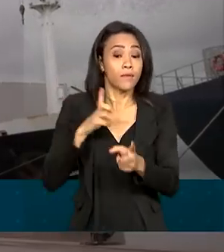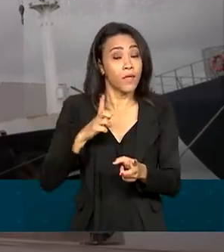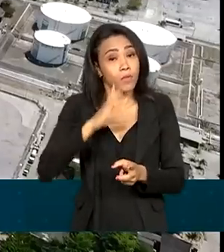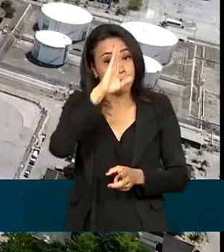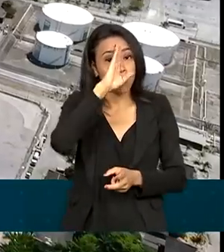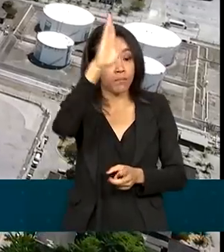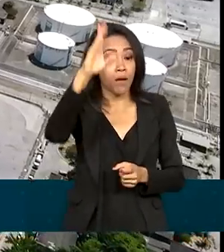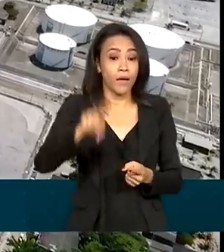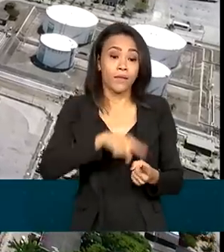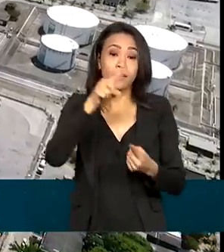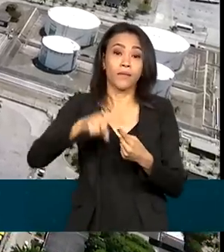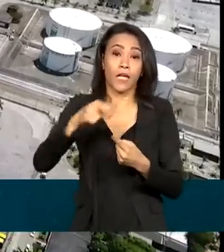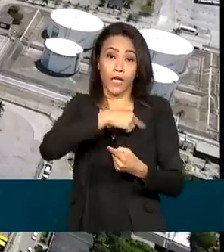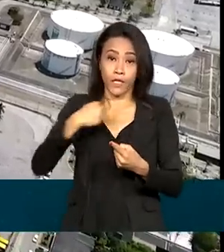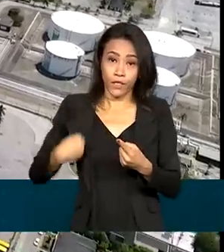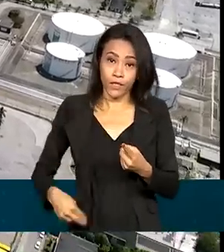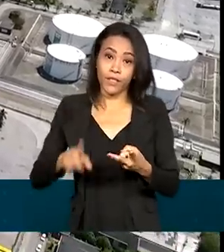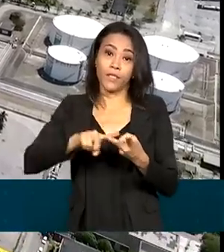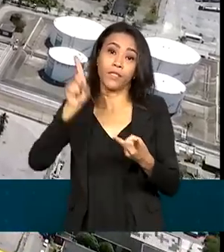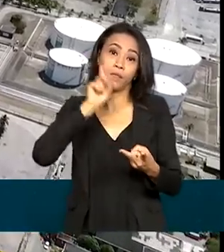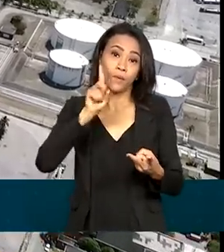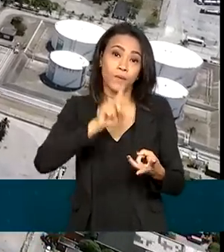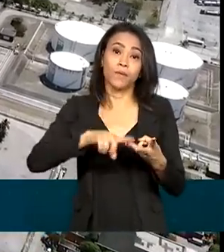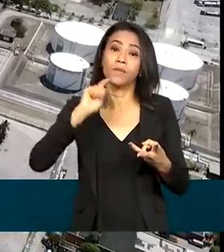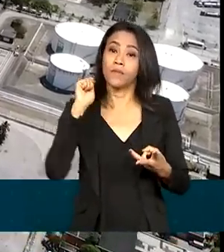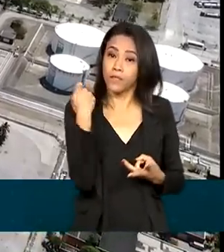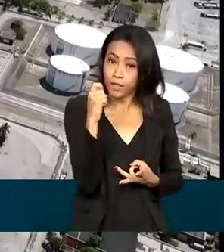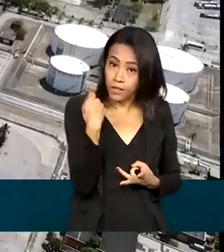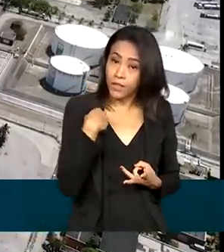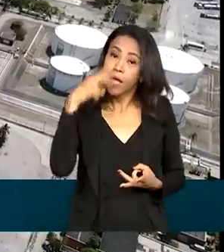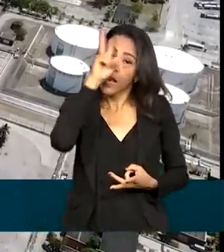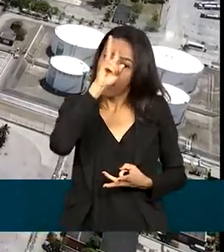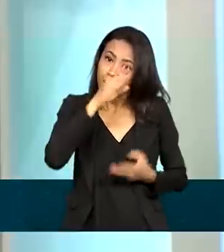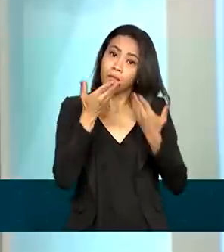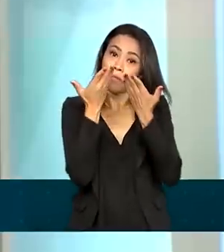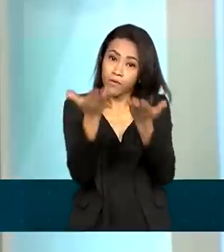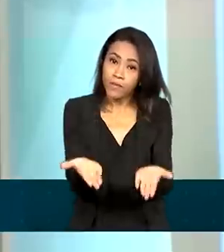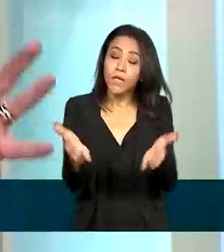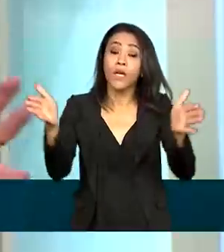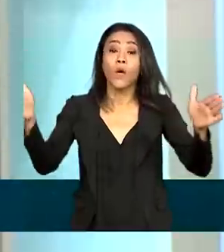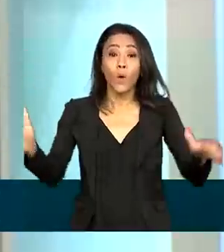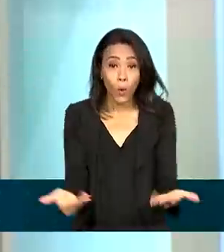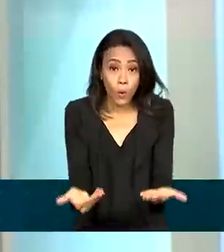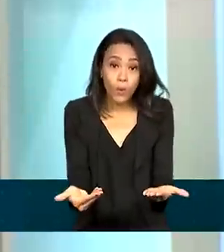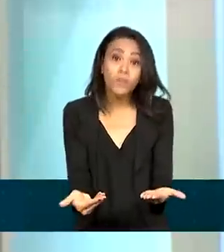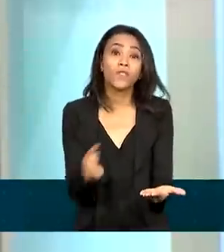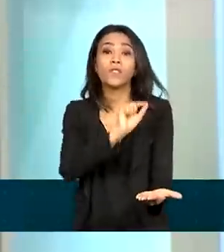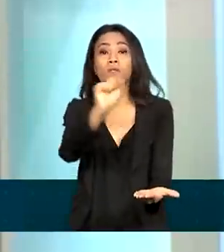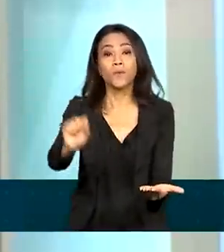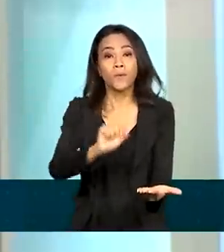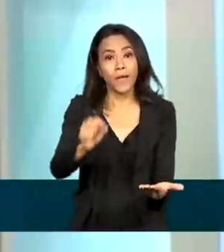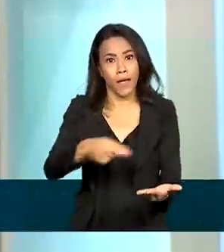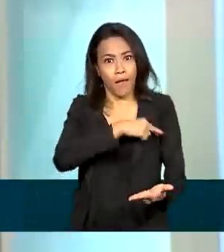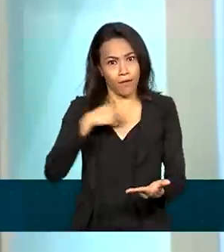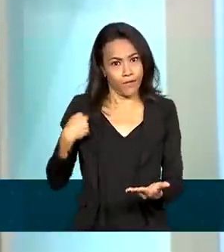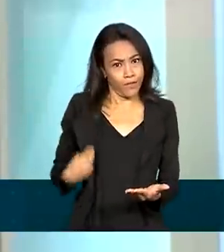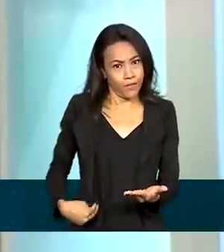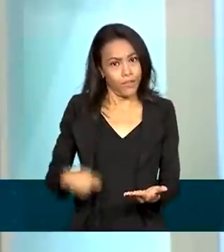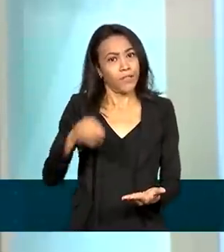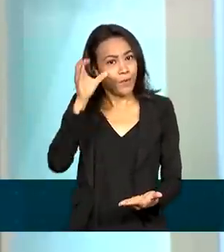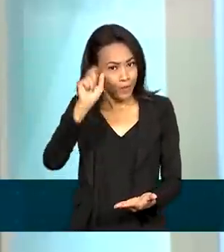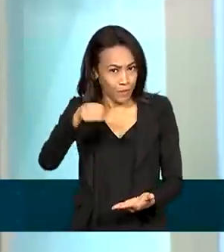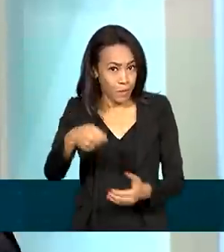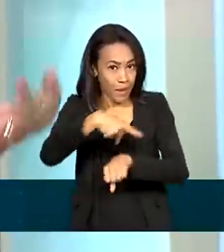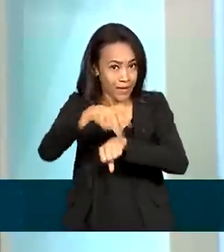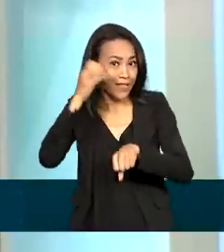destaques que são a China os Estados Unidos e Argentina lembrando ao nosso espectador que hoje atualmente a China é Nosso principal parceiro